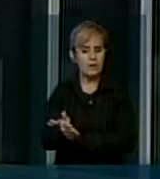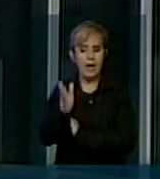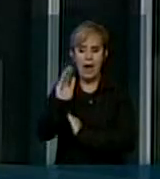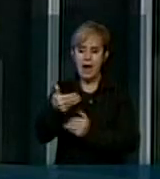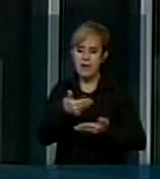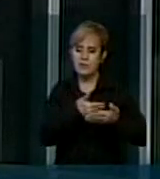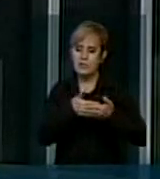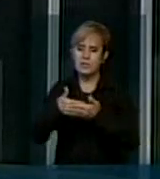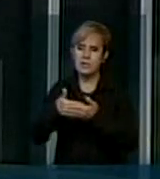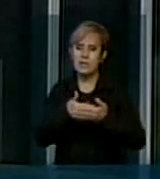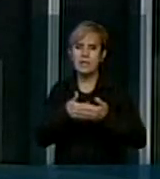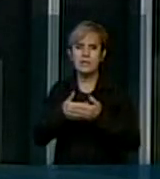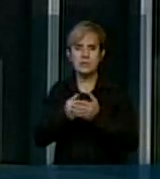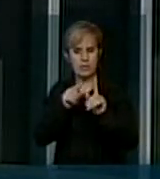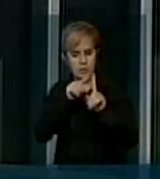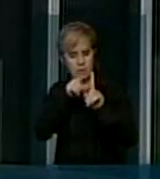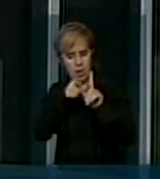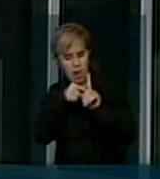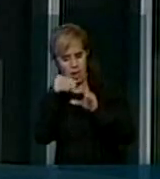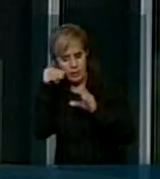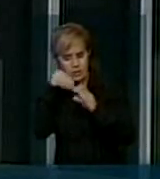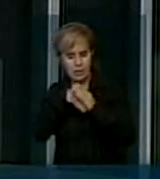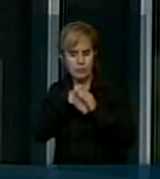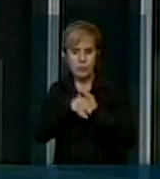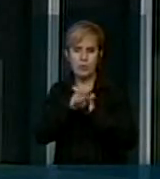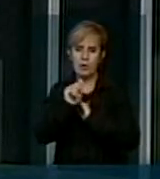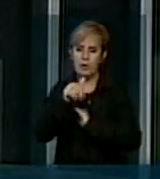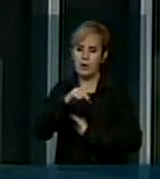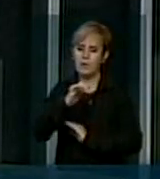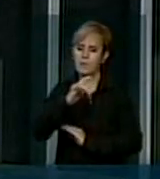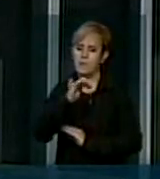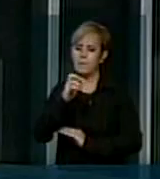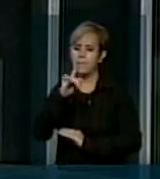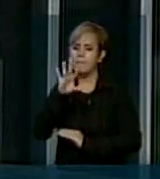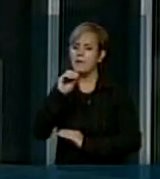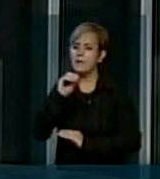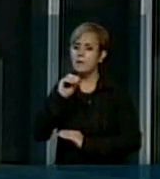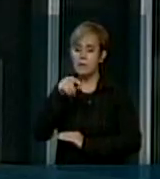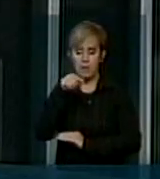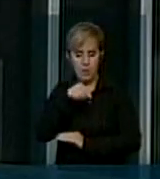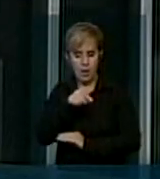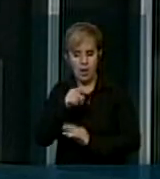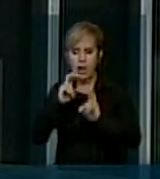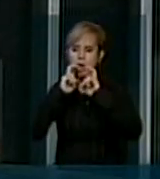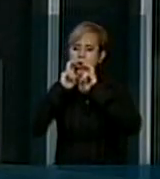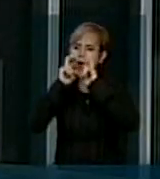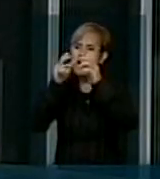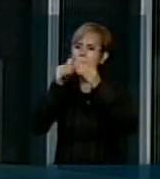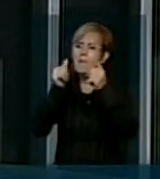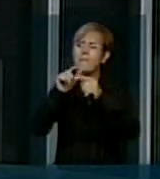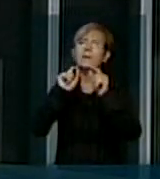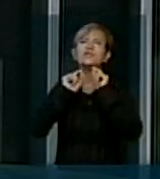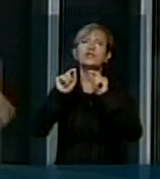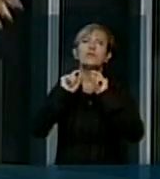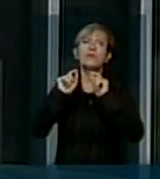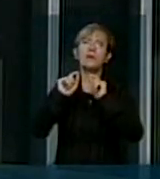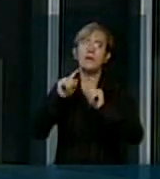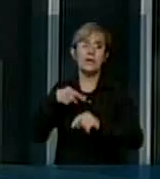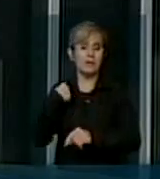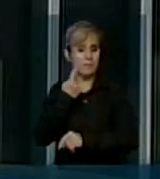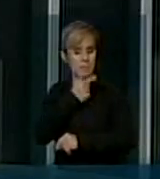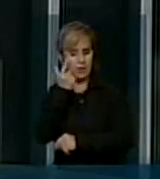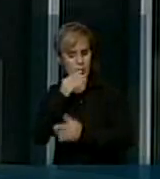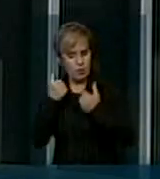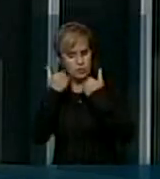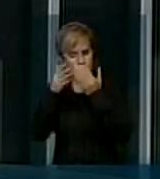essas crianças, esses fetos, o que eles diriam, quais seriam os apelos que eles nos fariam, que fariam